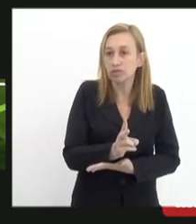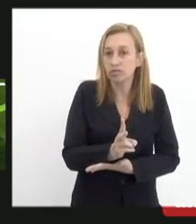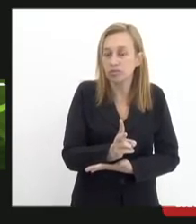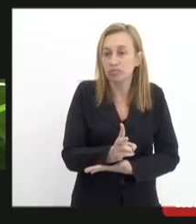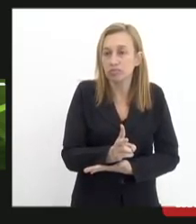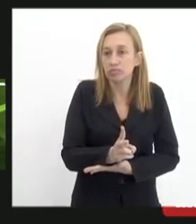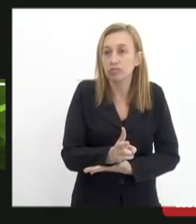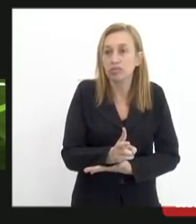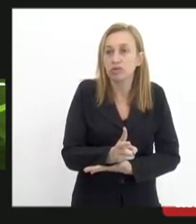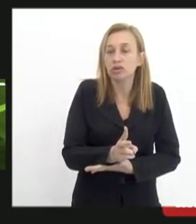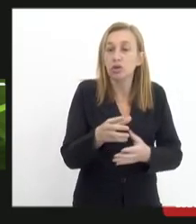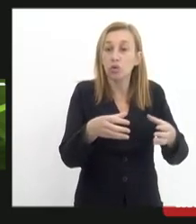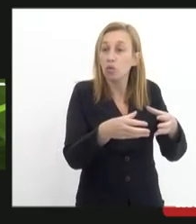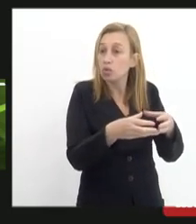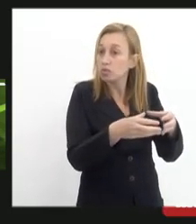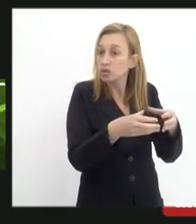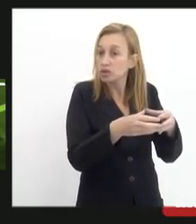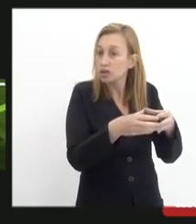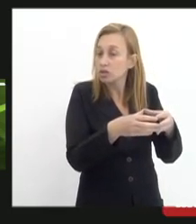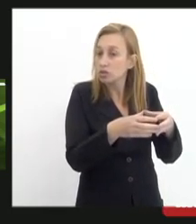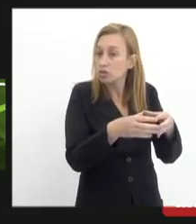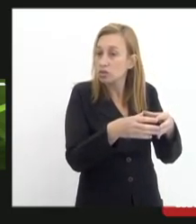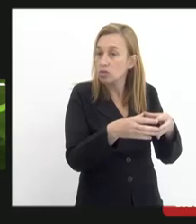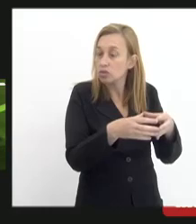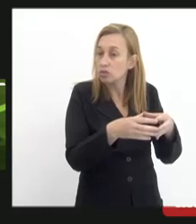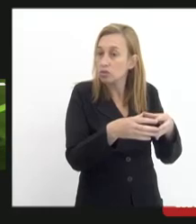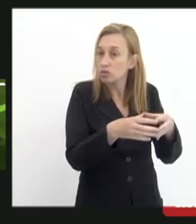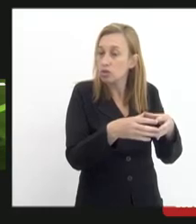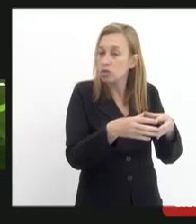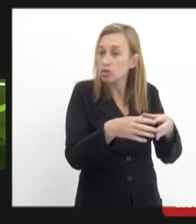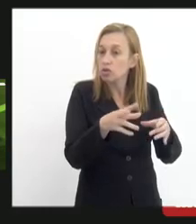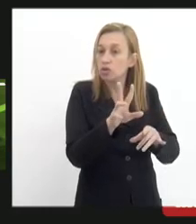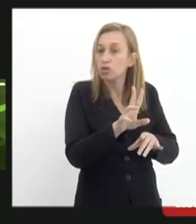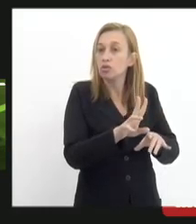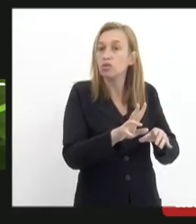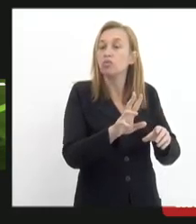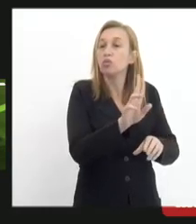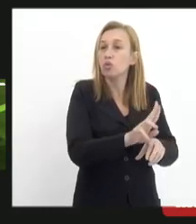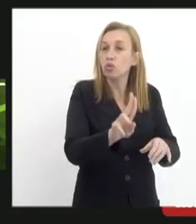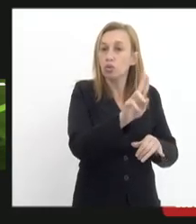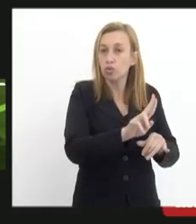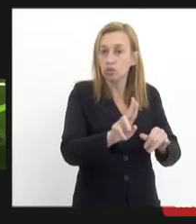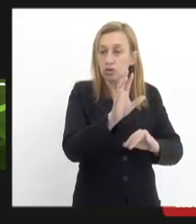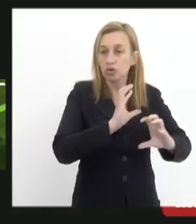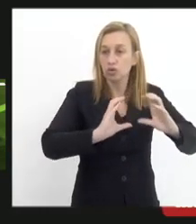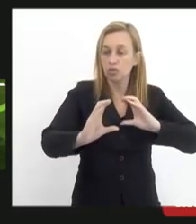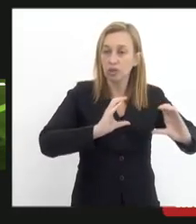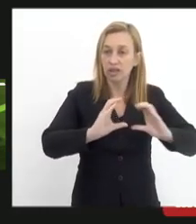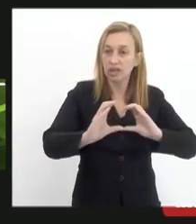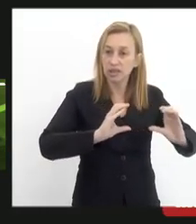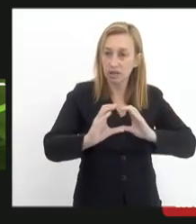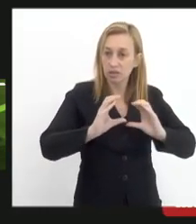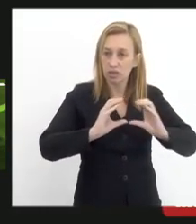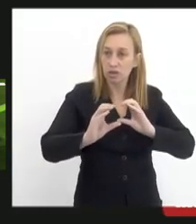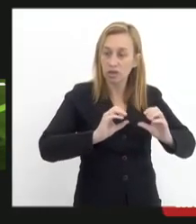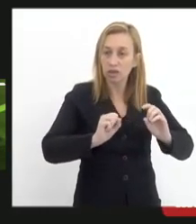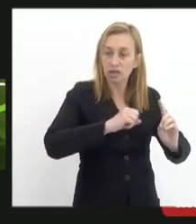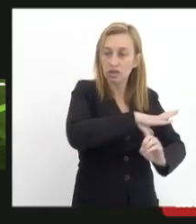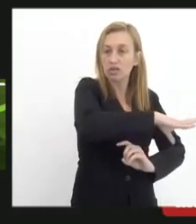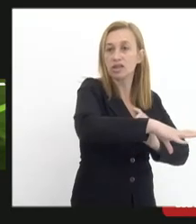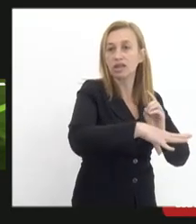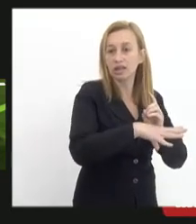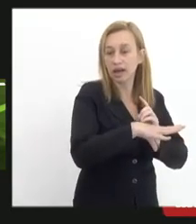eu sempre falo, eu considero essas comissões como instrumentos de interlocução entre a sociedade civil e o legislativo. De maneira que